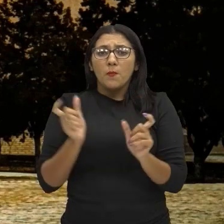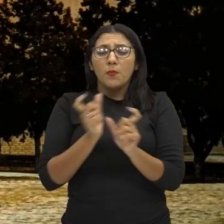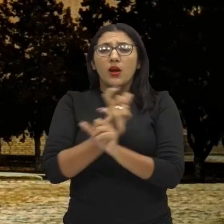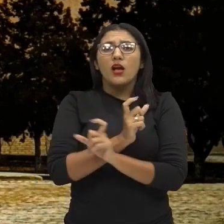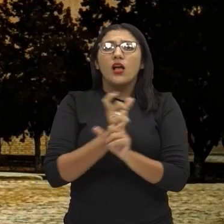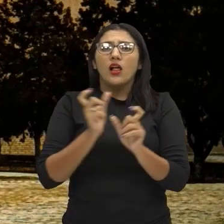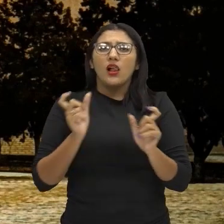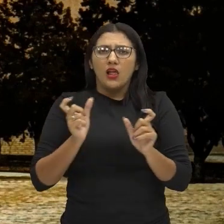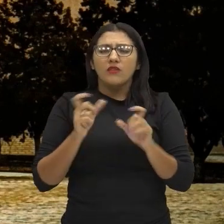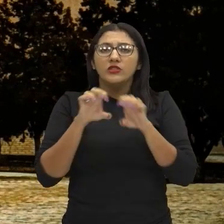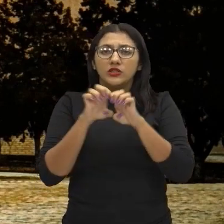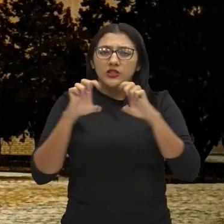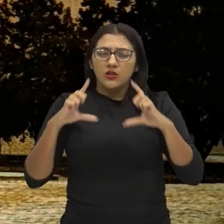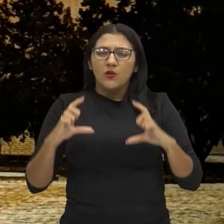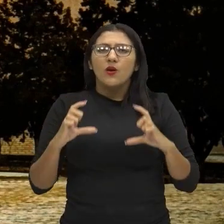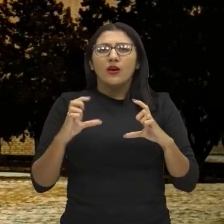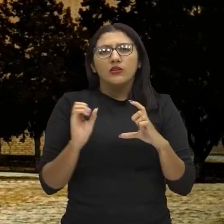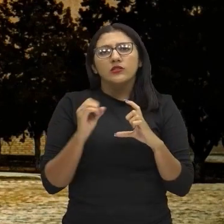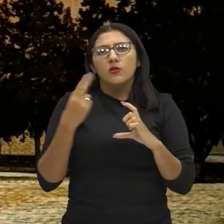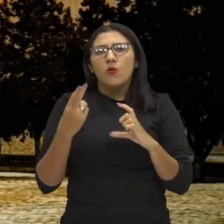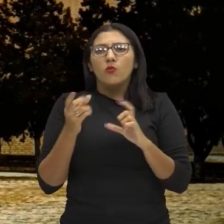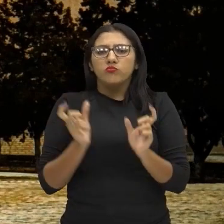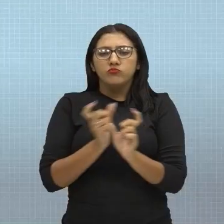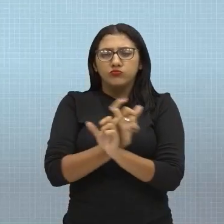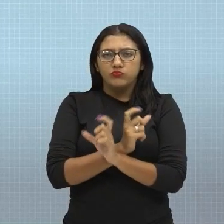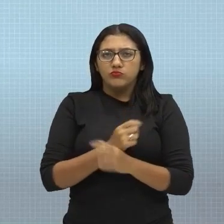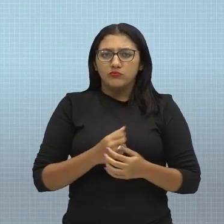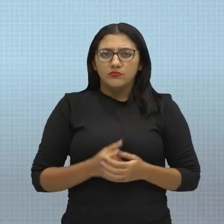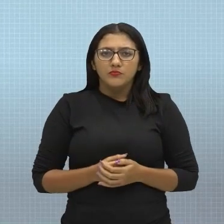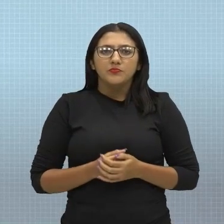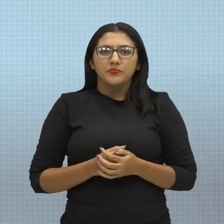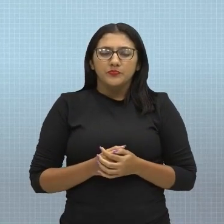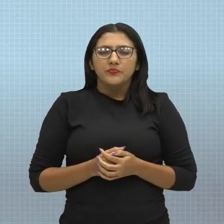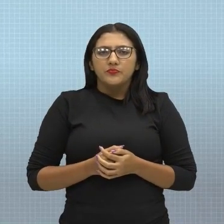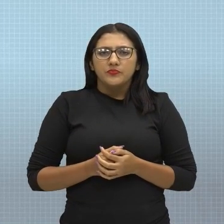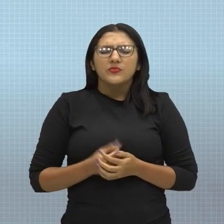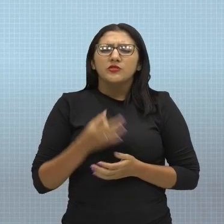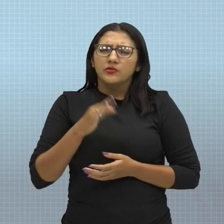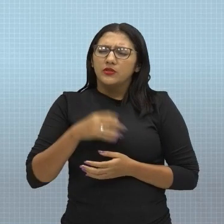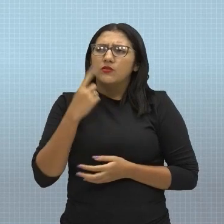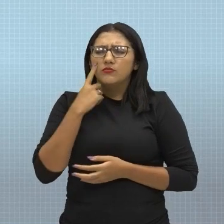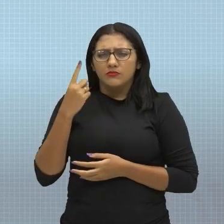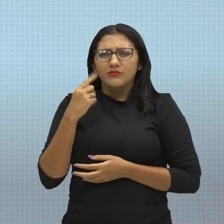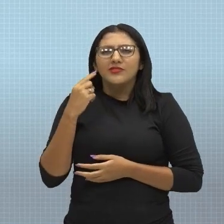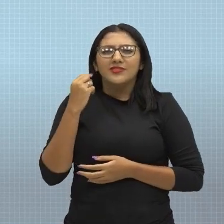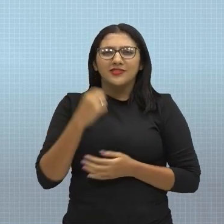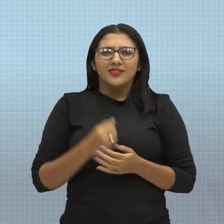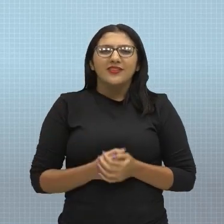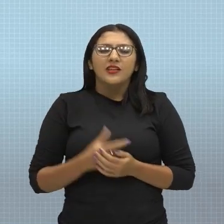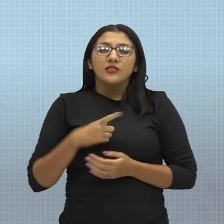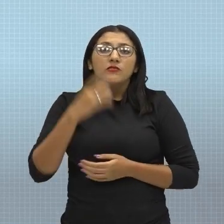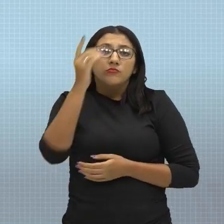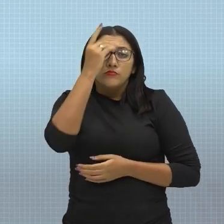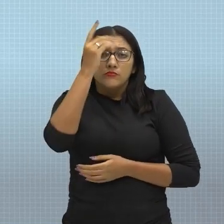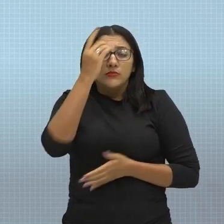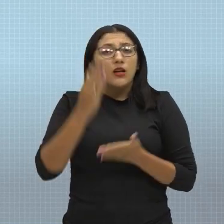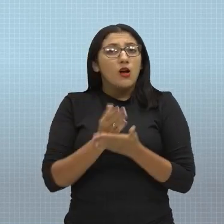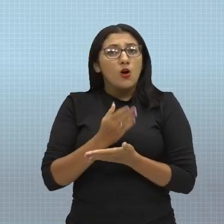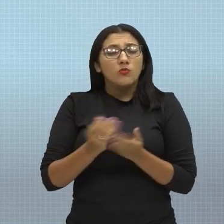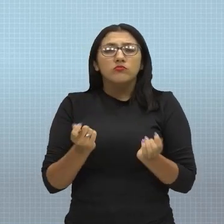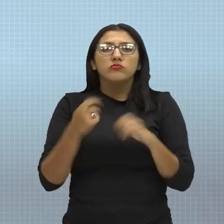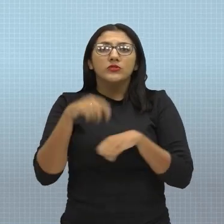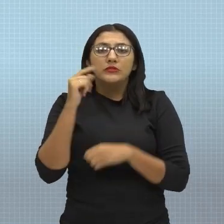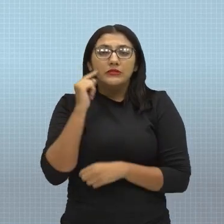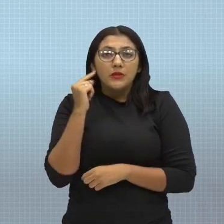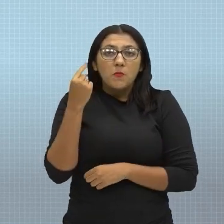uma equação de estado, um membro para o outro. O certo é que Al-Khwarizmi expressou ideias que possibilitaram mais